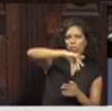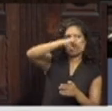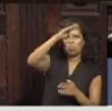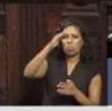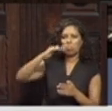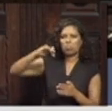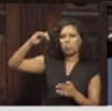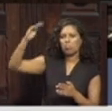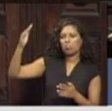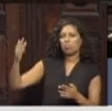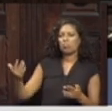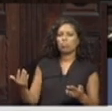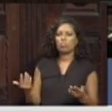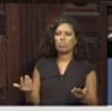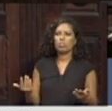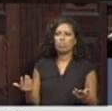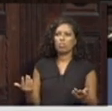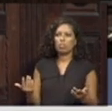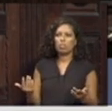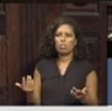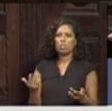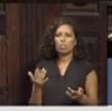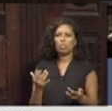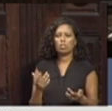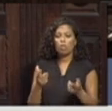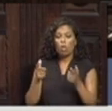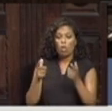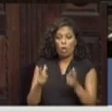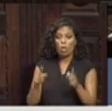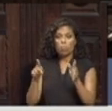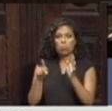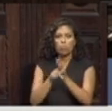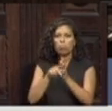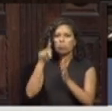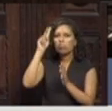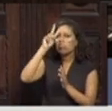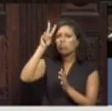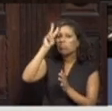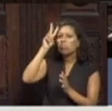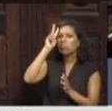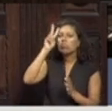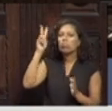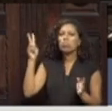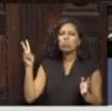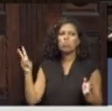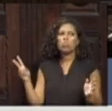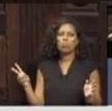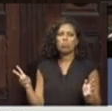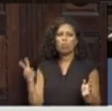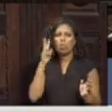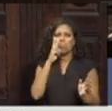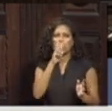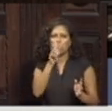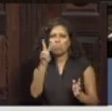eram menções que diziam respeito à beleza natural daquele